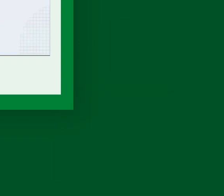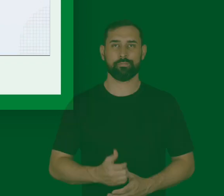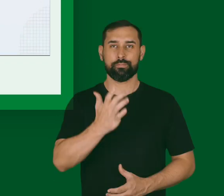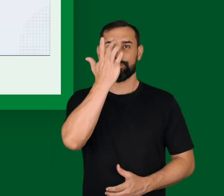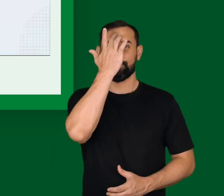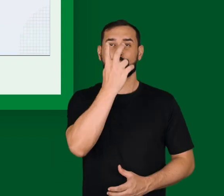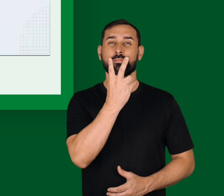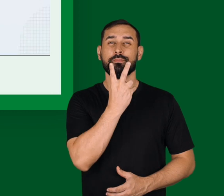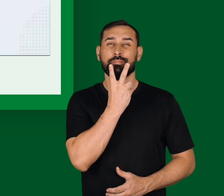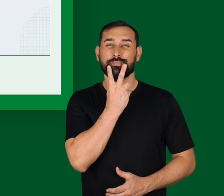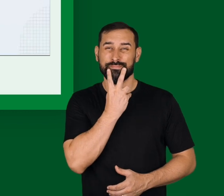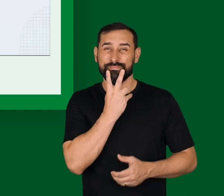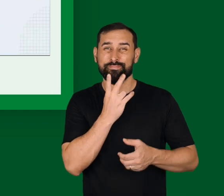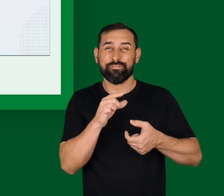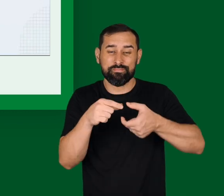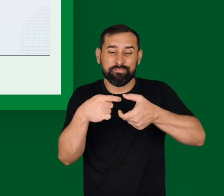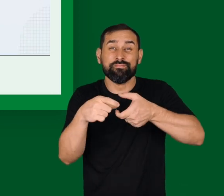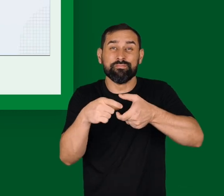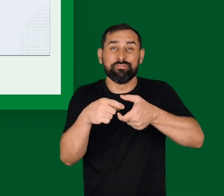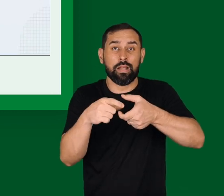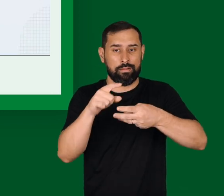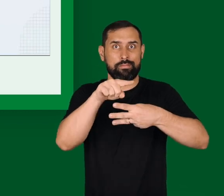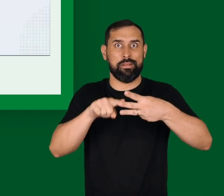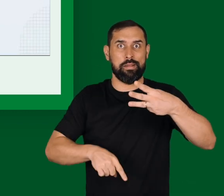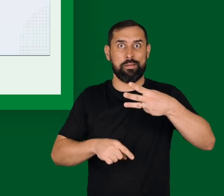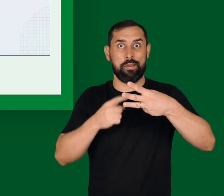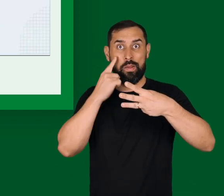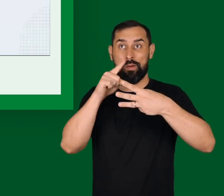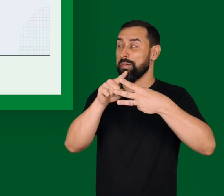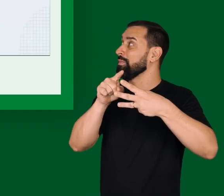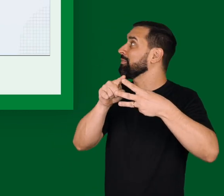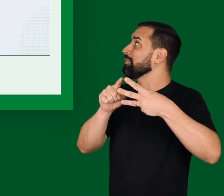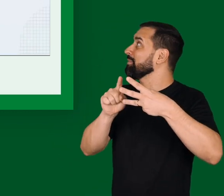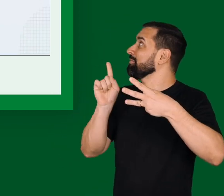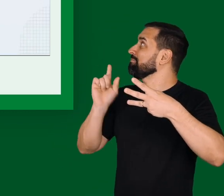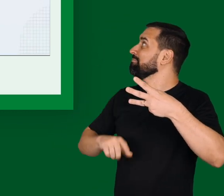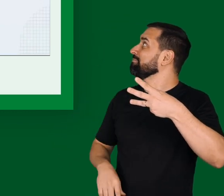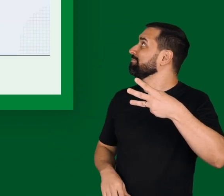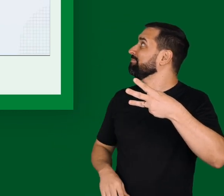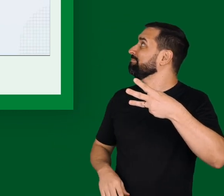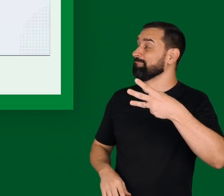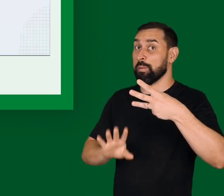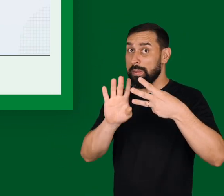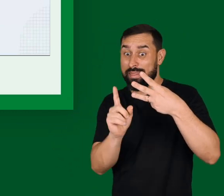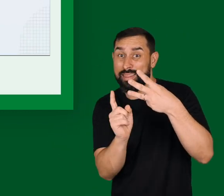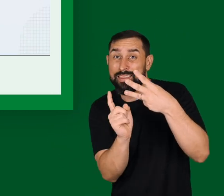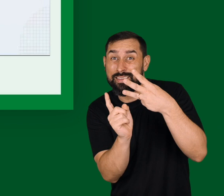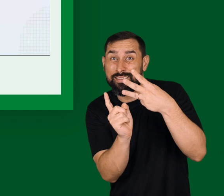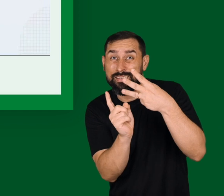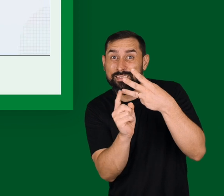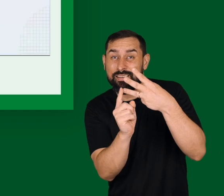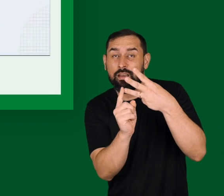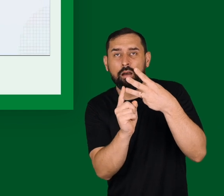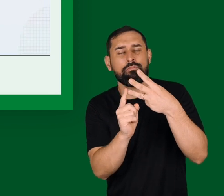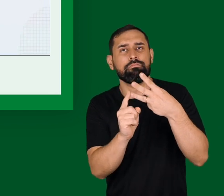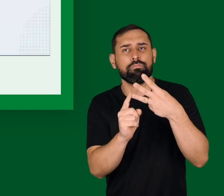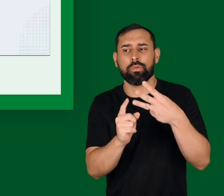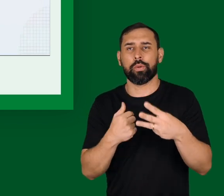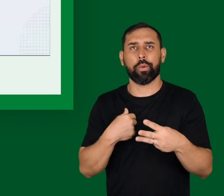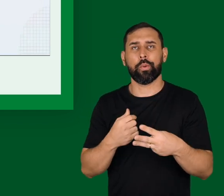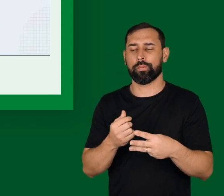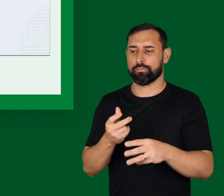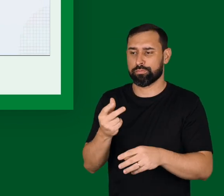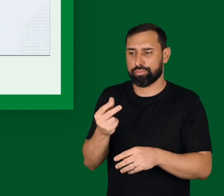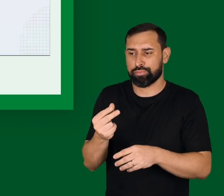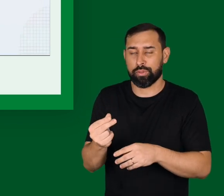sedação. Então, pode ser usado o etomidato, a ketamina e o próprio propofol, tá? Lembrando que o propofol,